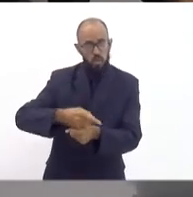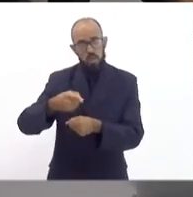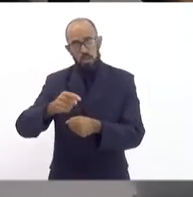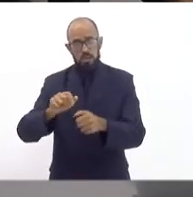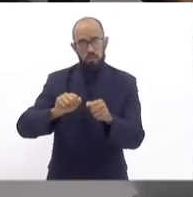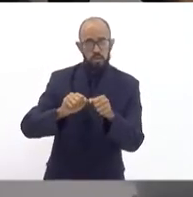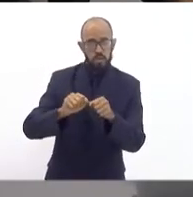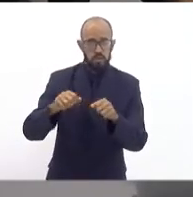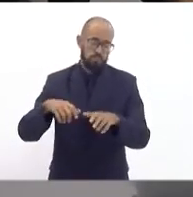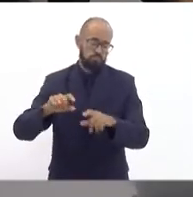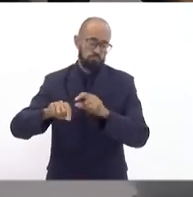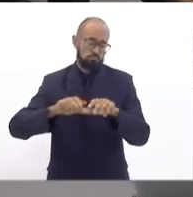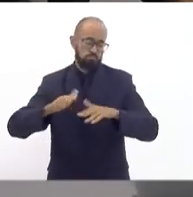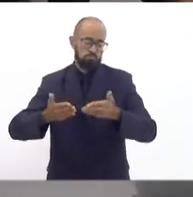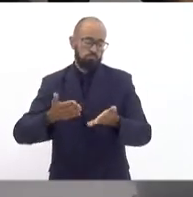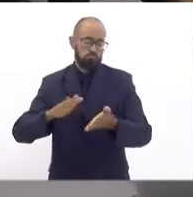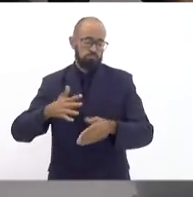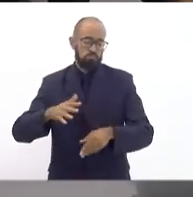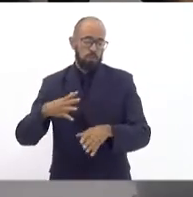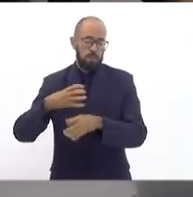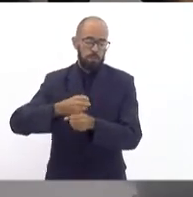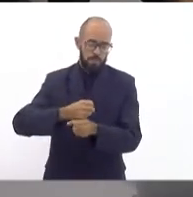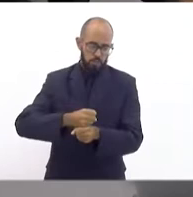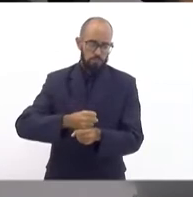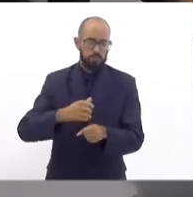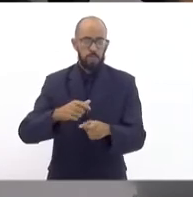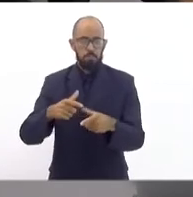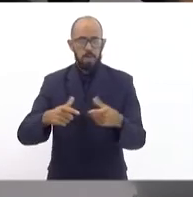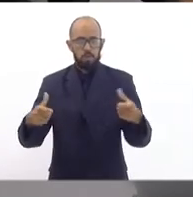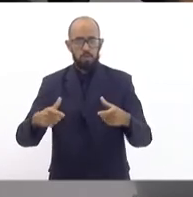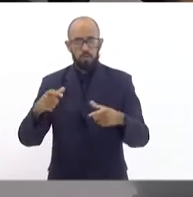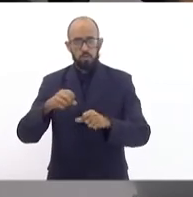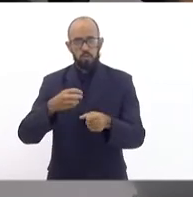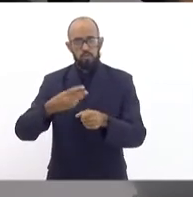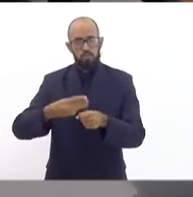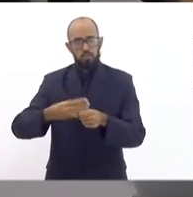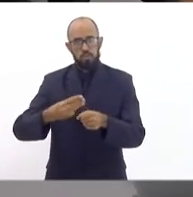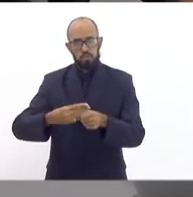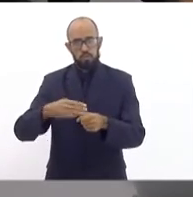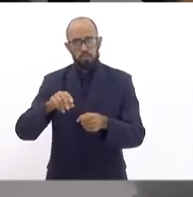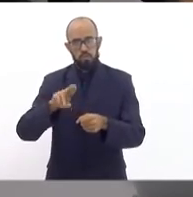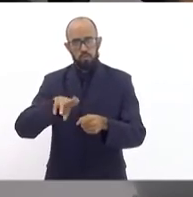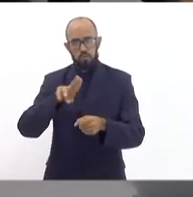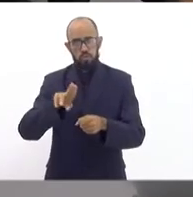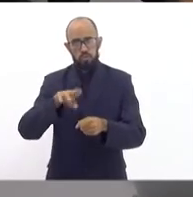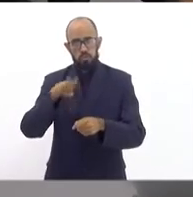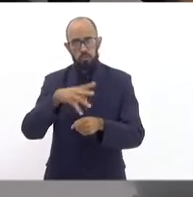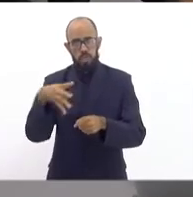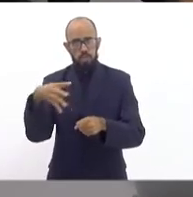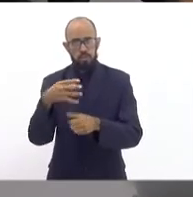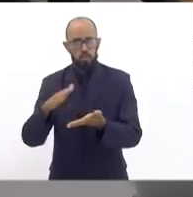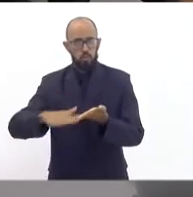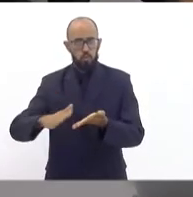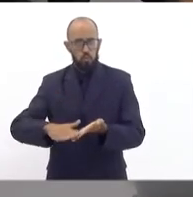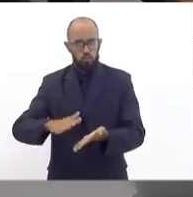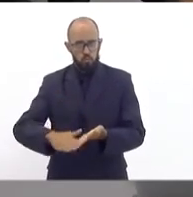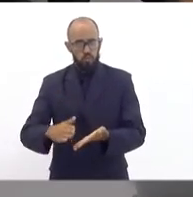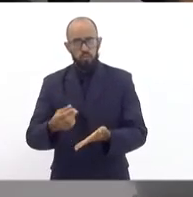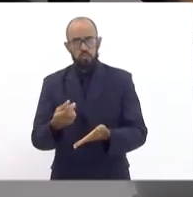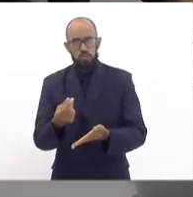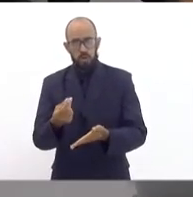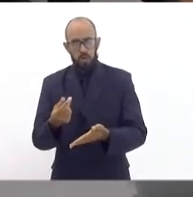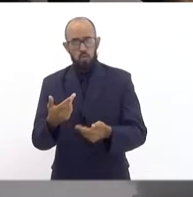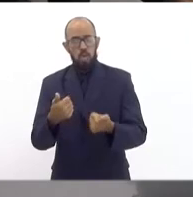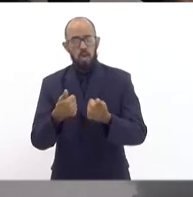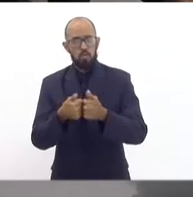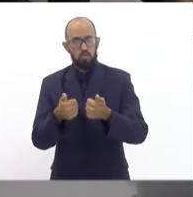caso, diferentemente da maioria dos municípios brasileiros que utilizam a planilha de custos para calcular suas tarifas de